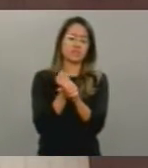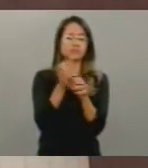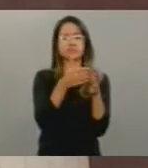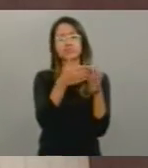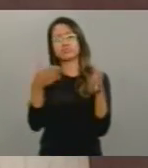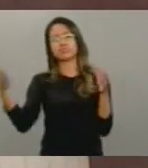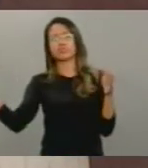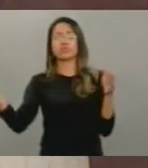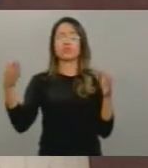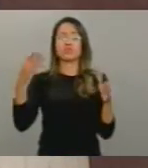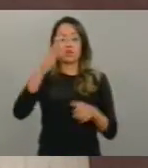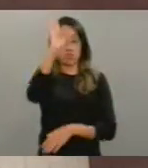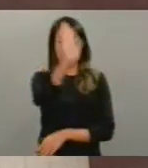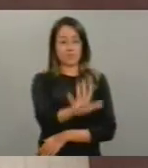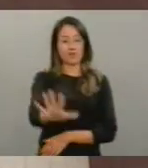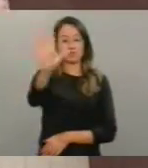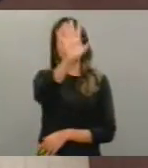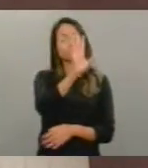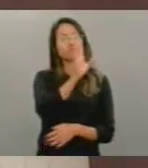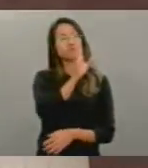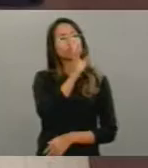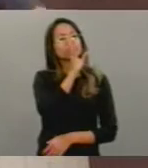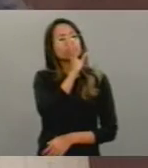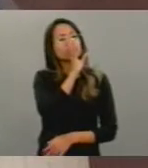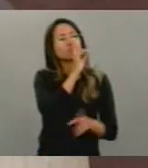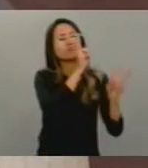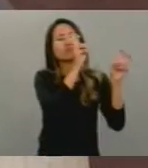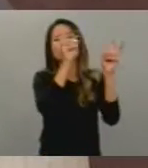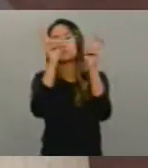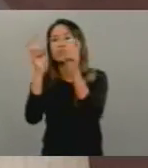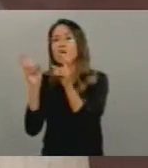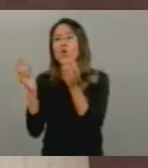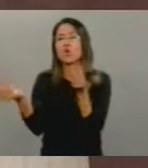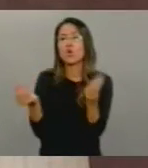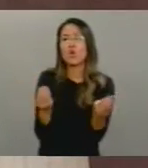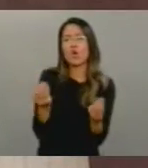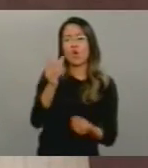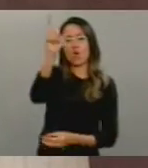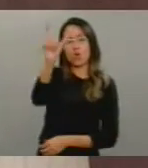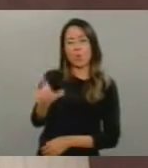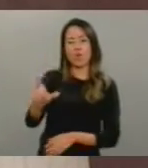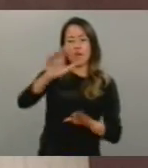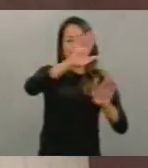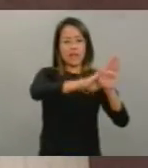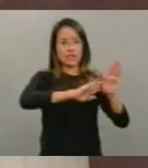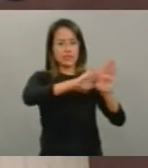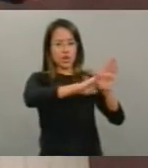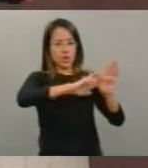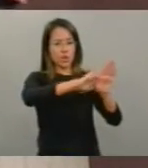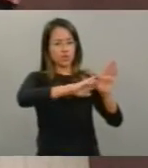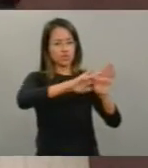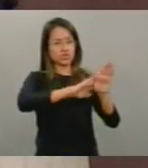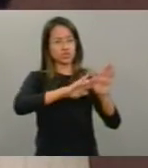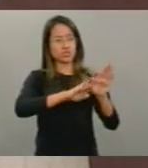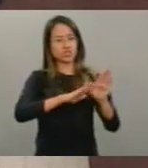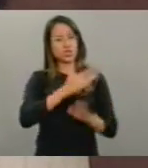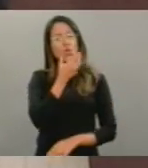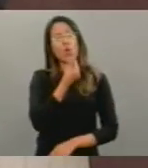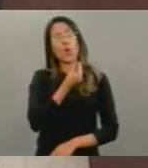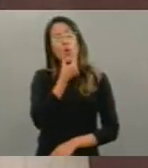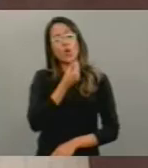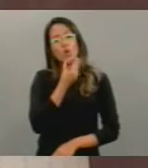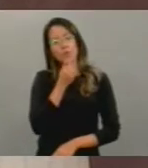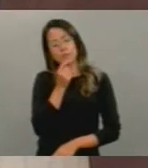a ideologia machista. O artigo 107 do Código Penal, ele definia a extinção de punibilidade, ou seja, quando